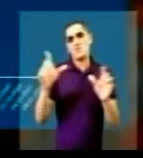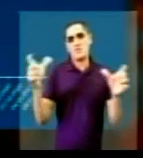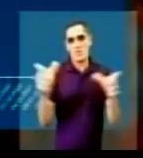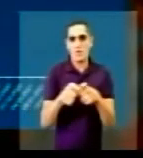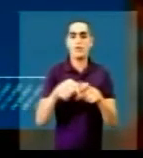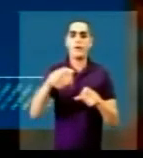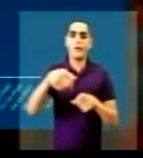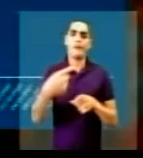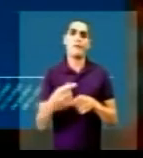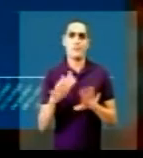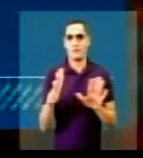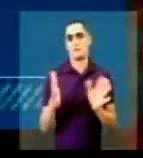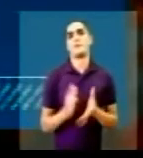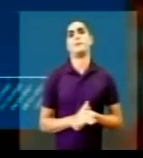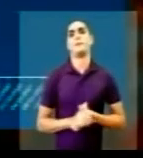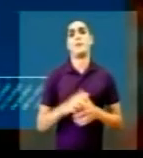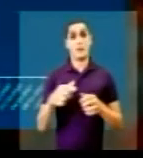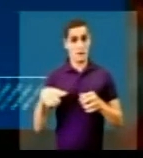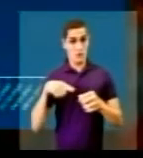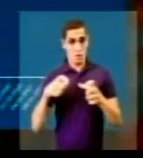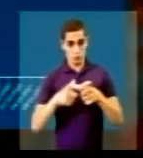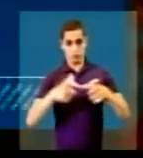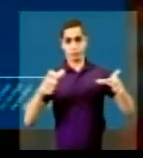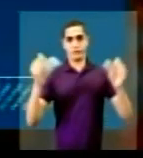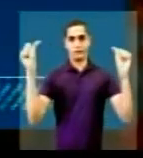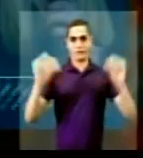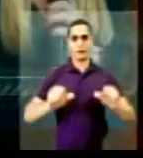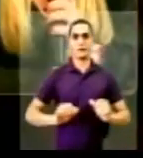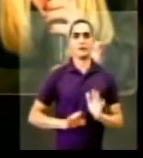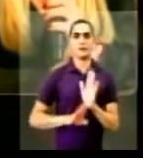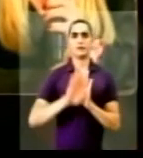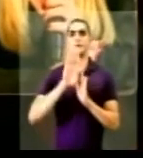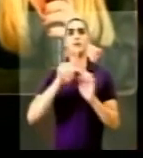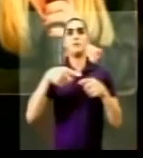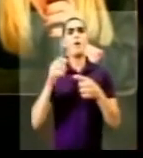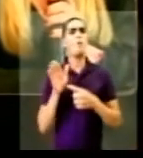também corresponde ao nosso pico, mas também mostrando